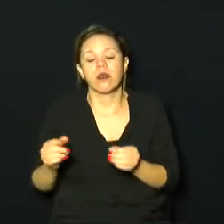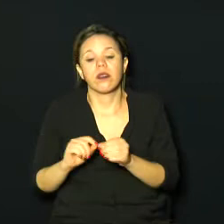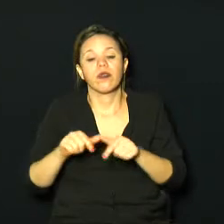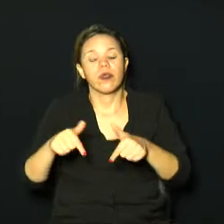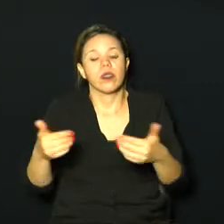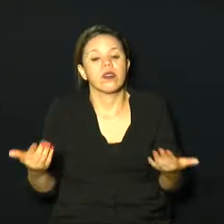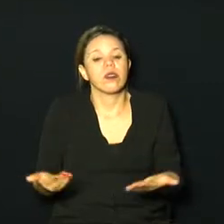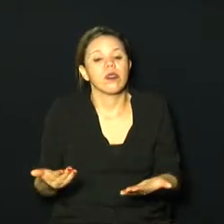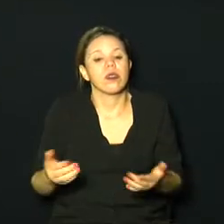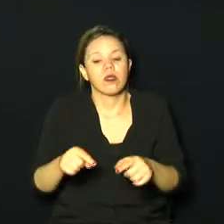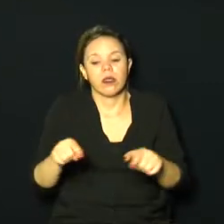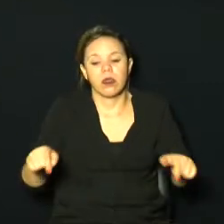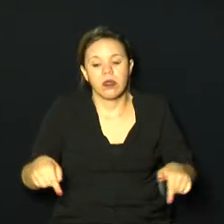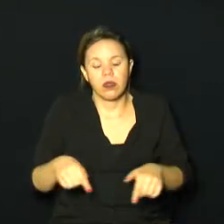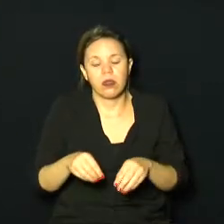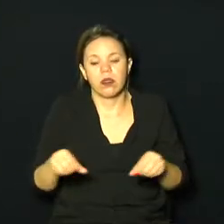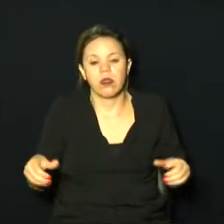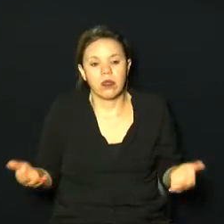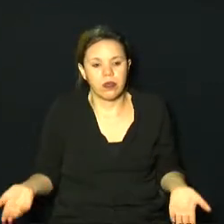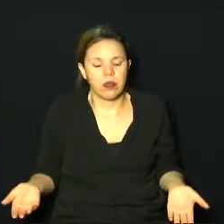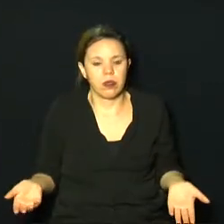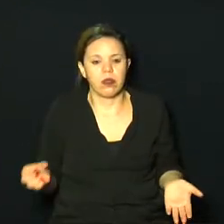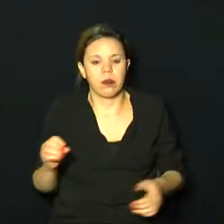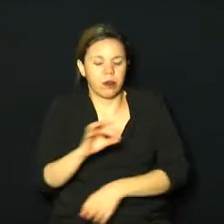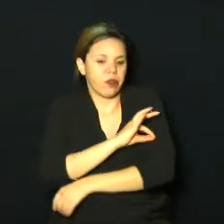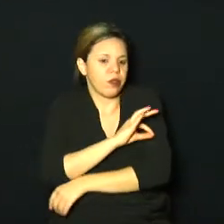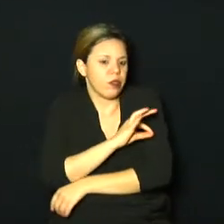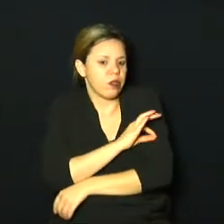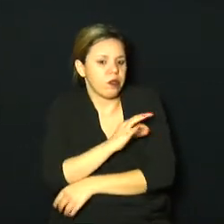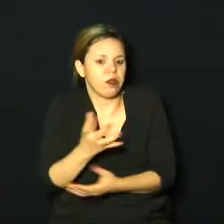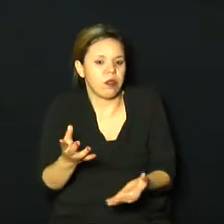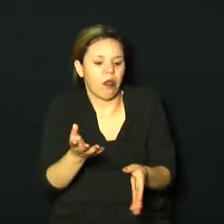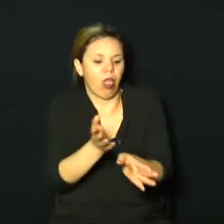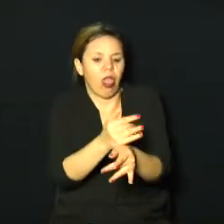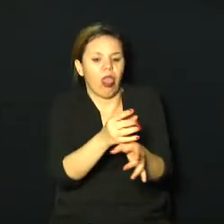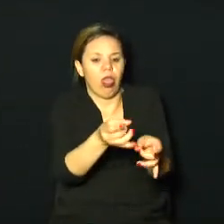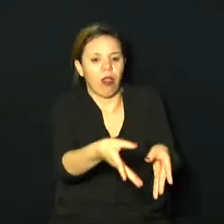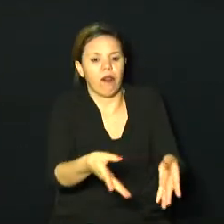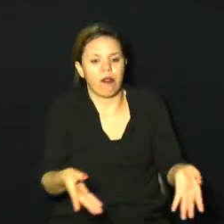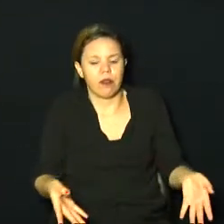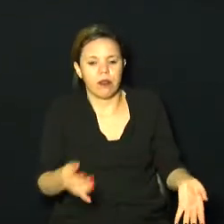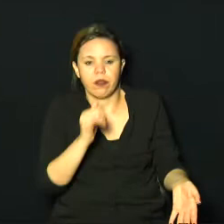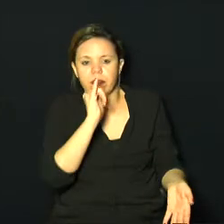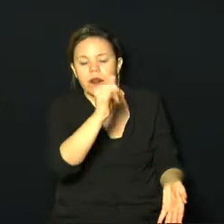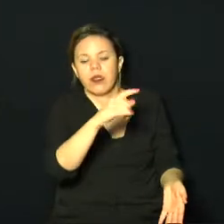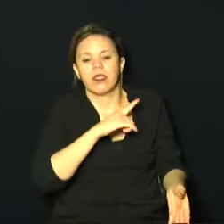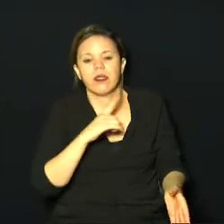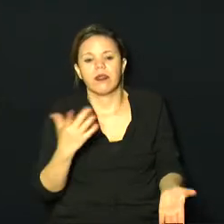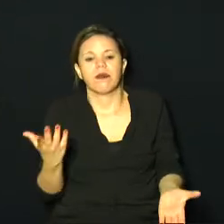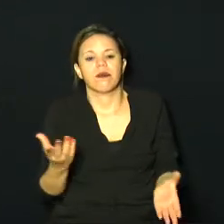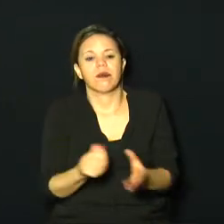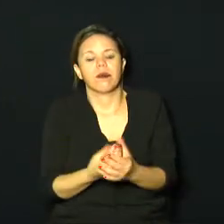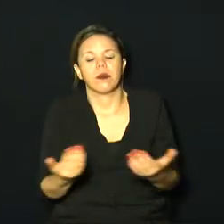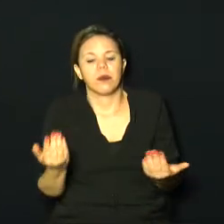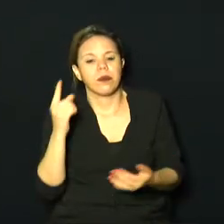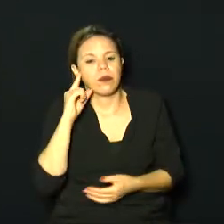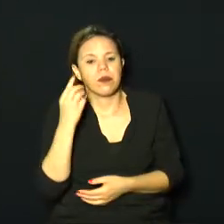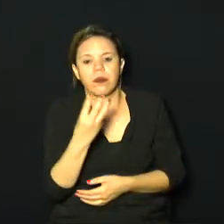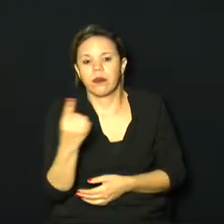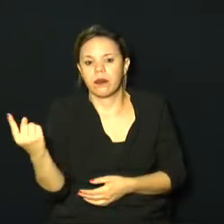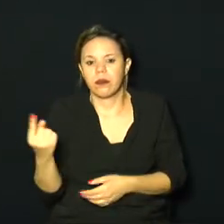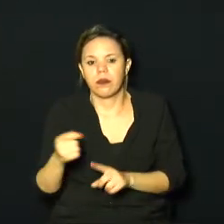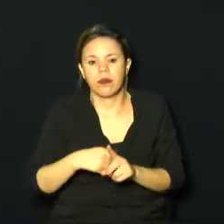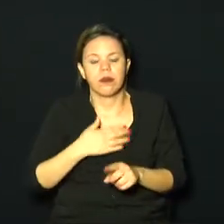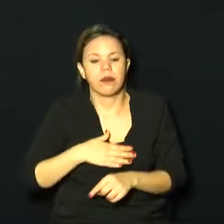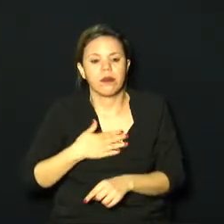feitas com esse terreno? Ou a prefeitura vai lavar as mãos e dizer que vai ter uma reintegração de posse agora no dia 31 de